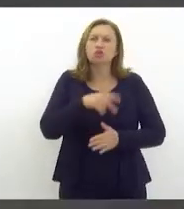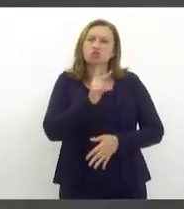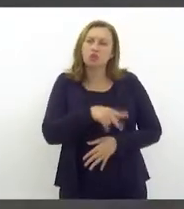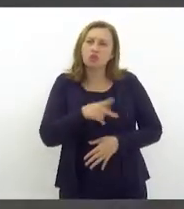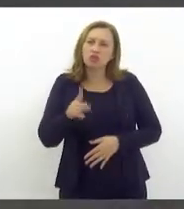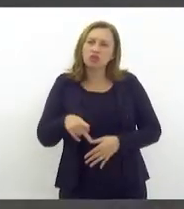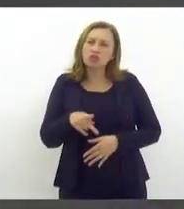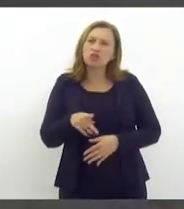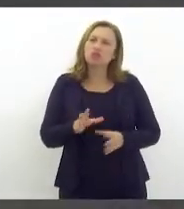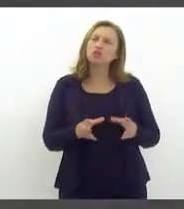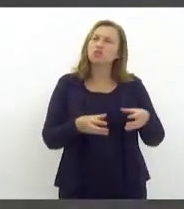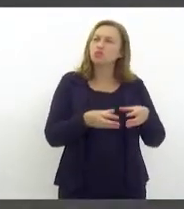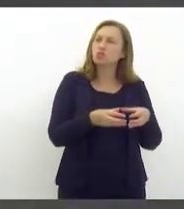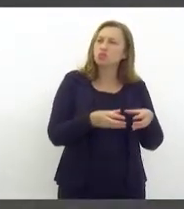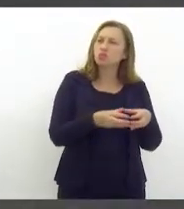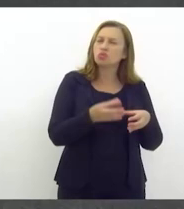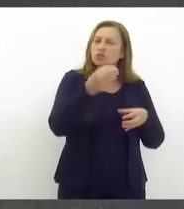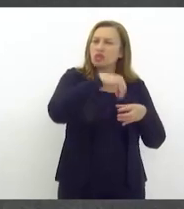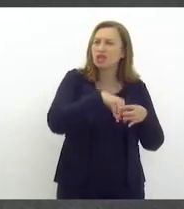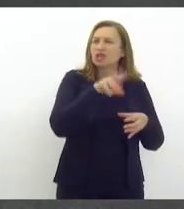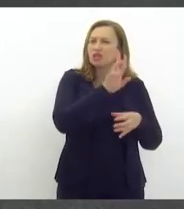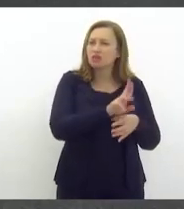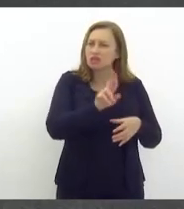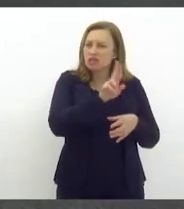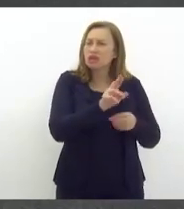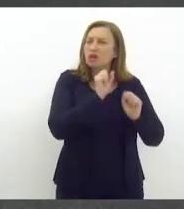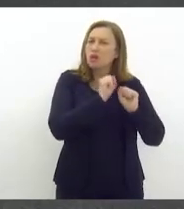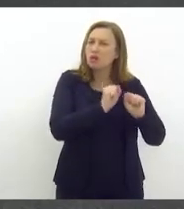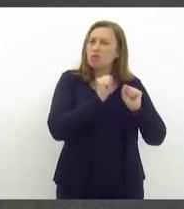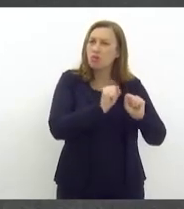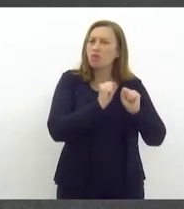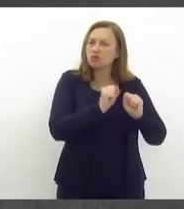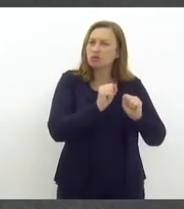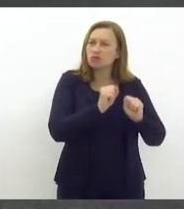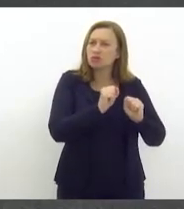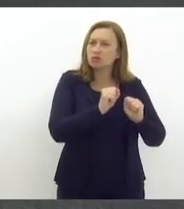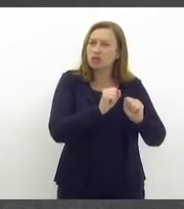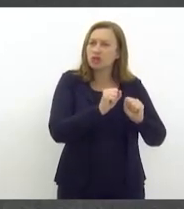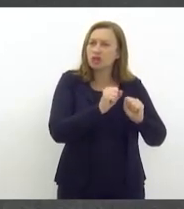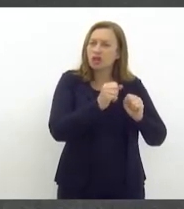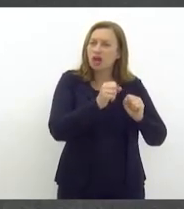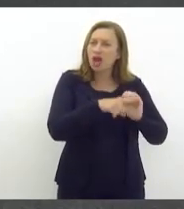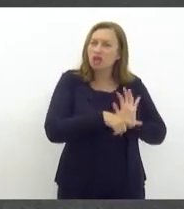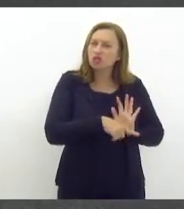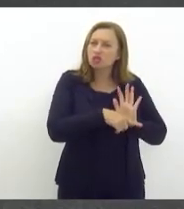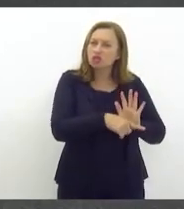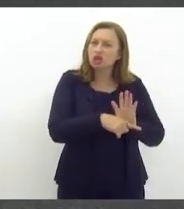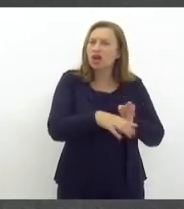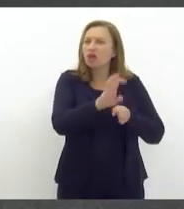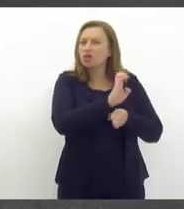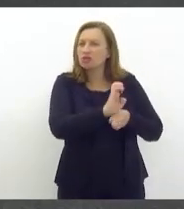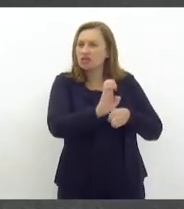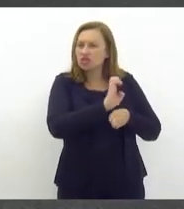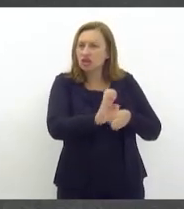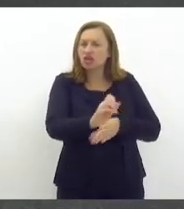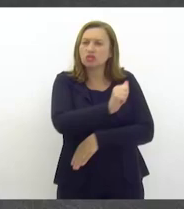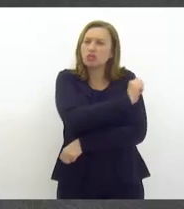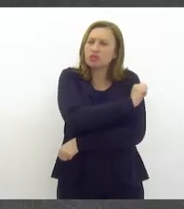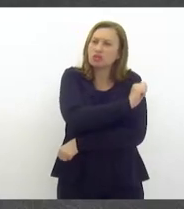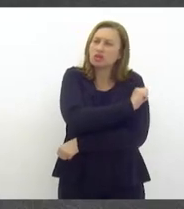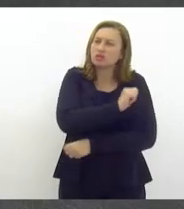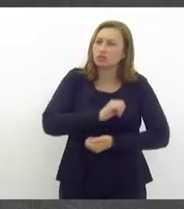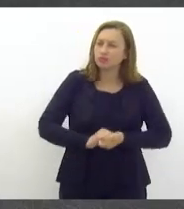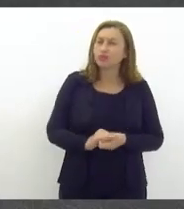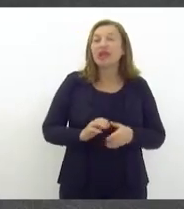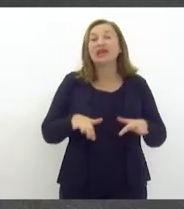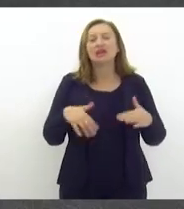nos departamentos dentro das universidades, que possam arrumar os estágios